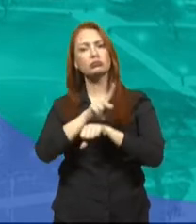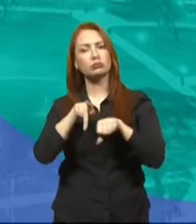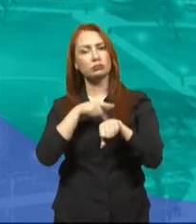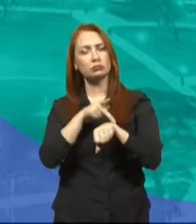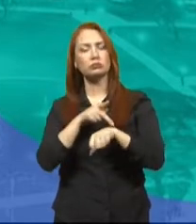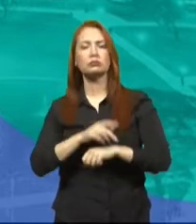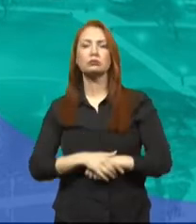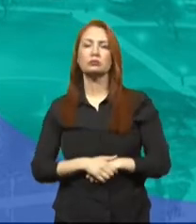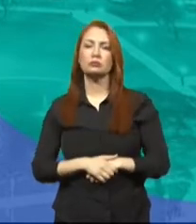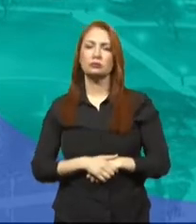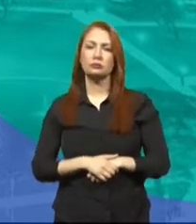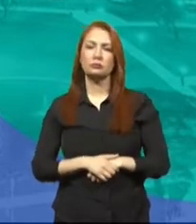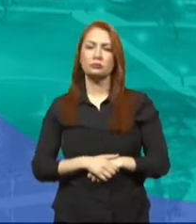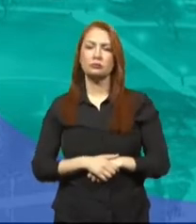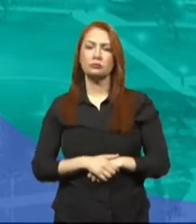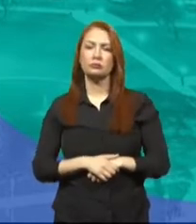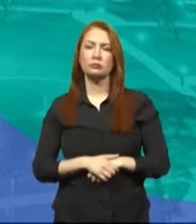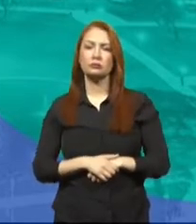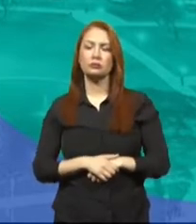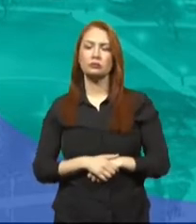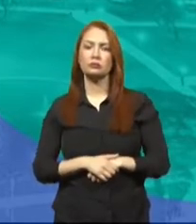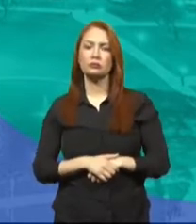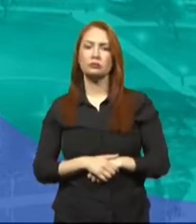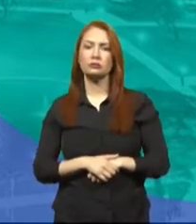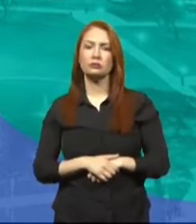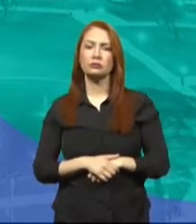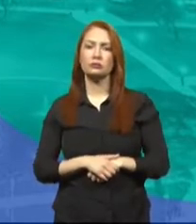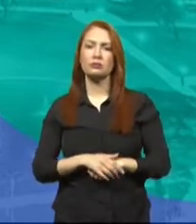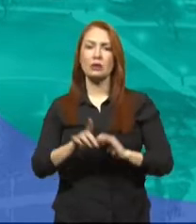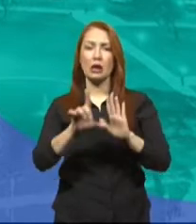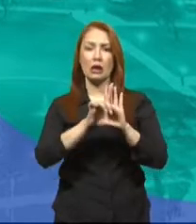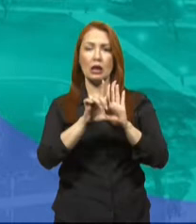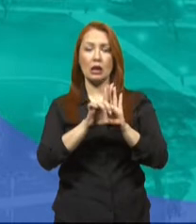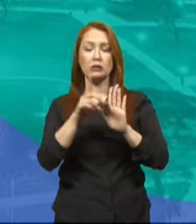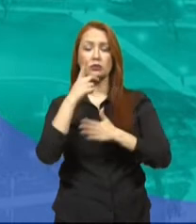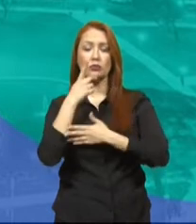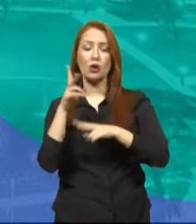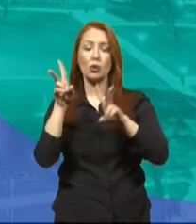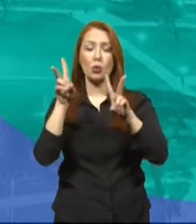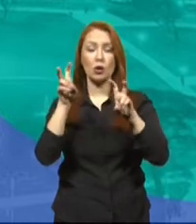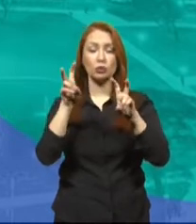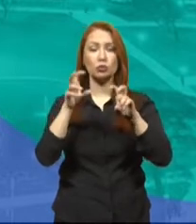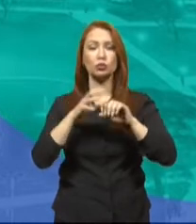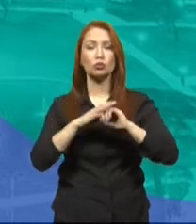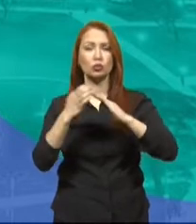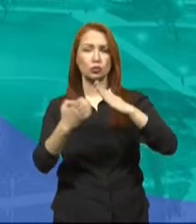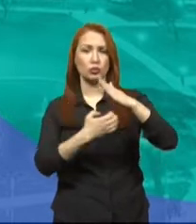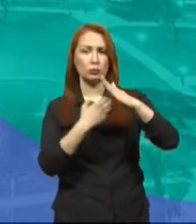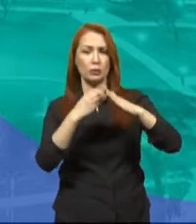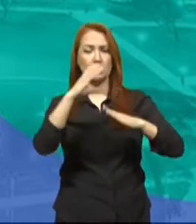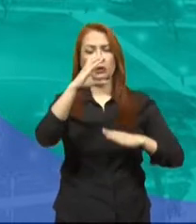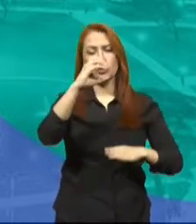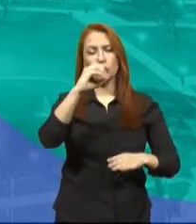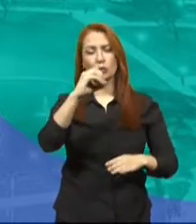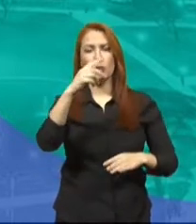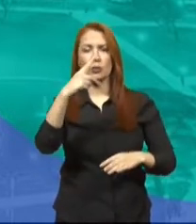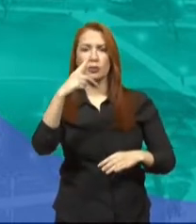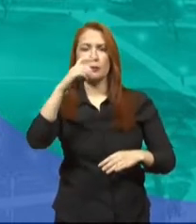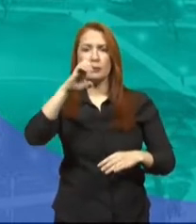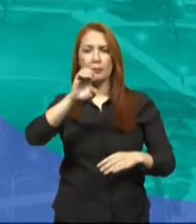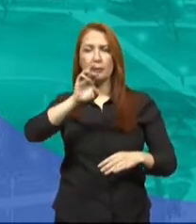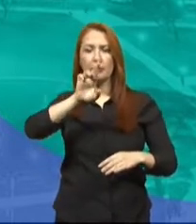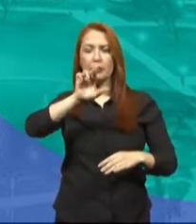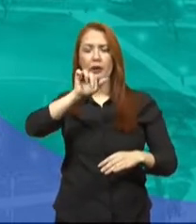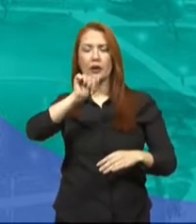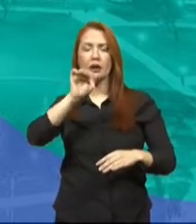que ela é... que fala sobre as cooperativas, cooperativas de prestação de serviço.